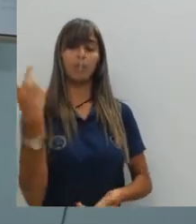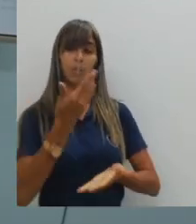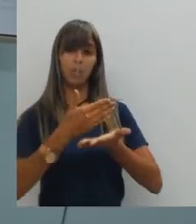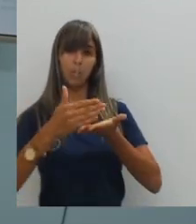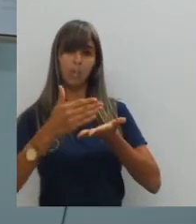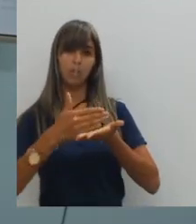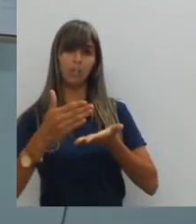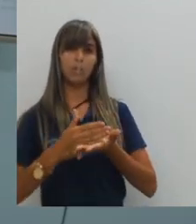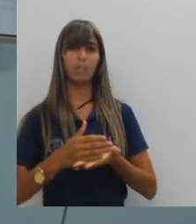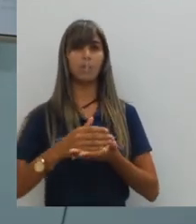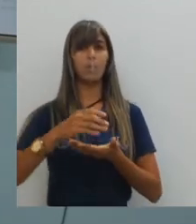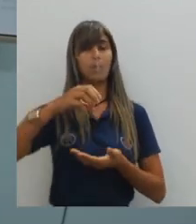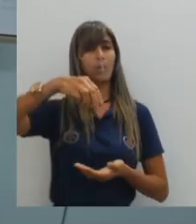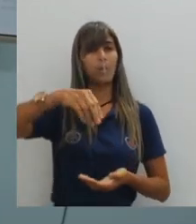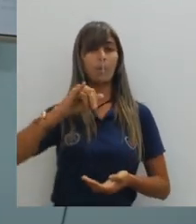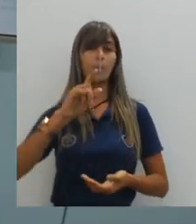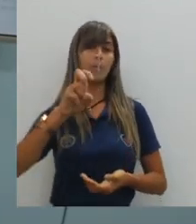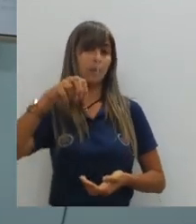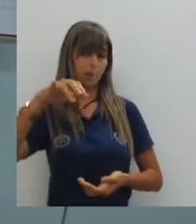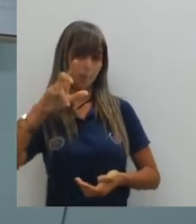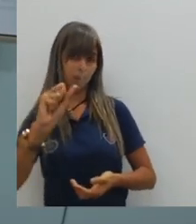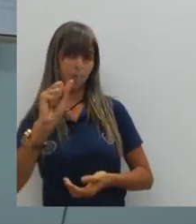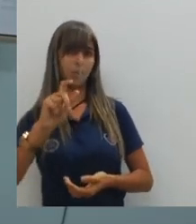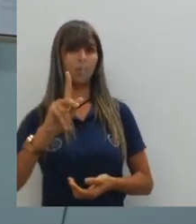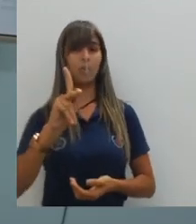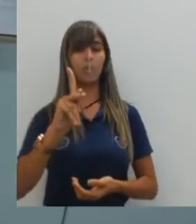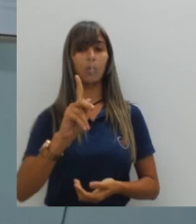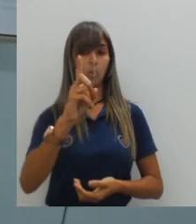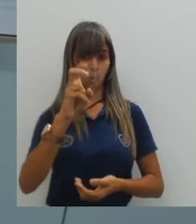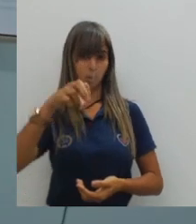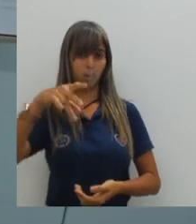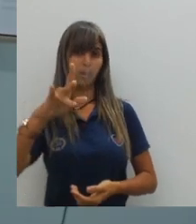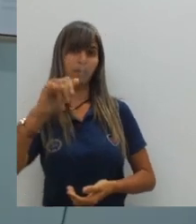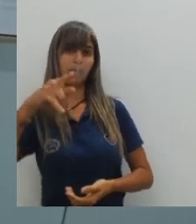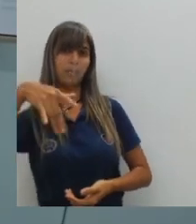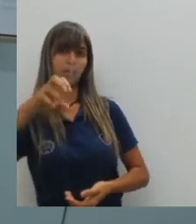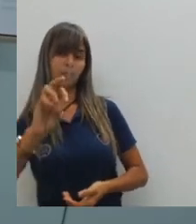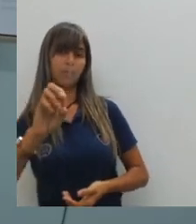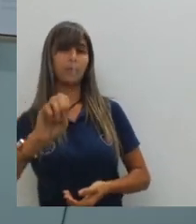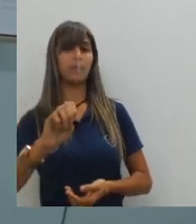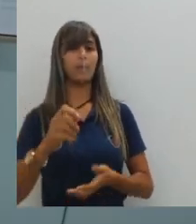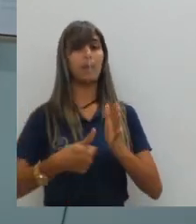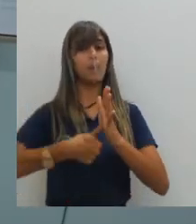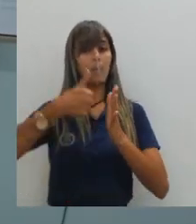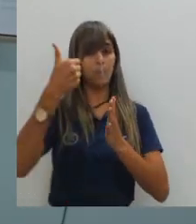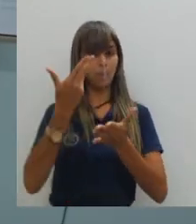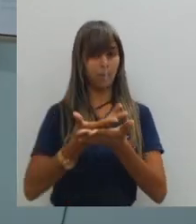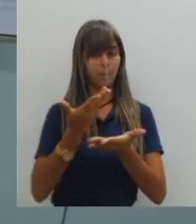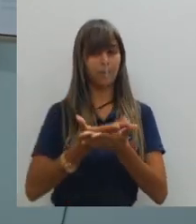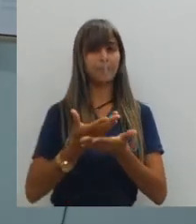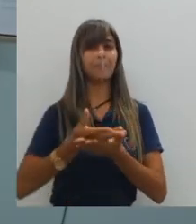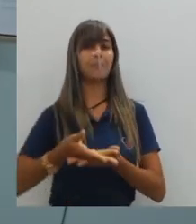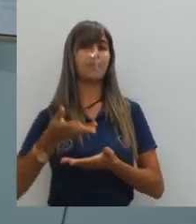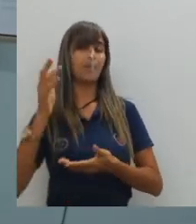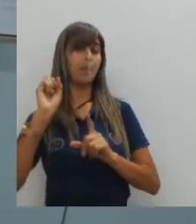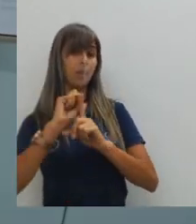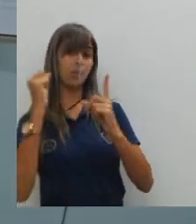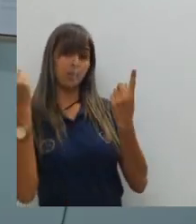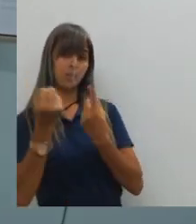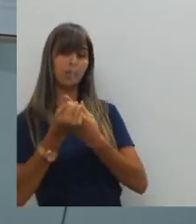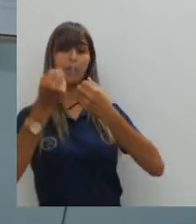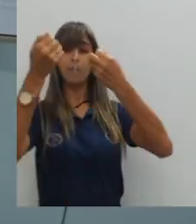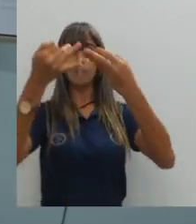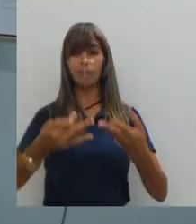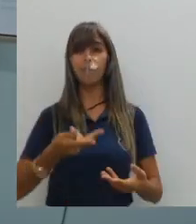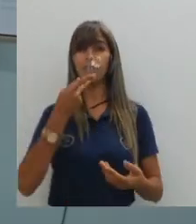Émile Durkheim, lembrando que Émile Durkheim ele fala sobre as instituições e o indivíduo. Lá na primeira aula, eu acho, de Sociologia para vocês, a gente fala sobre